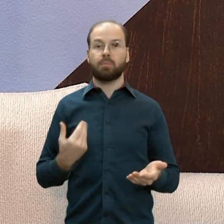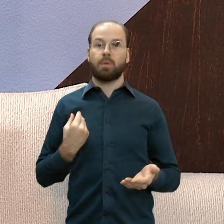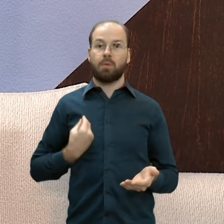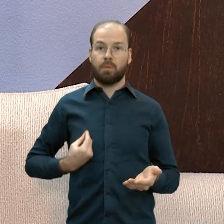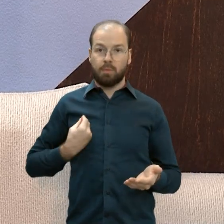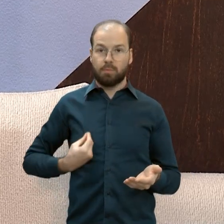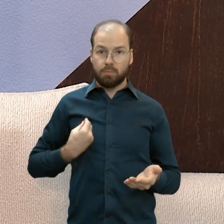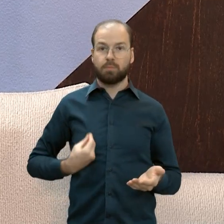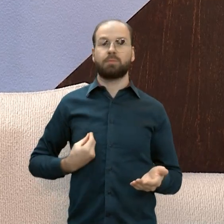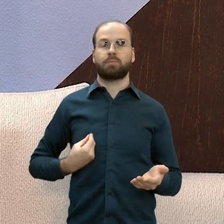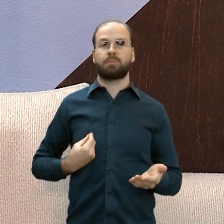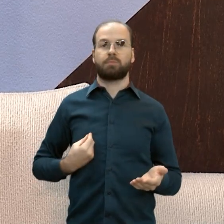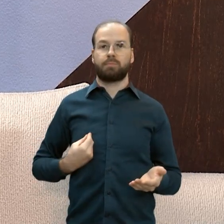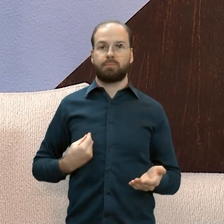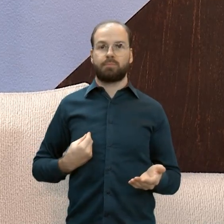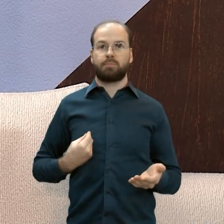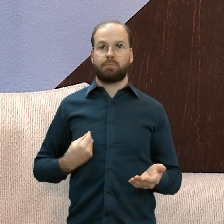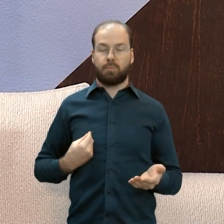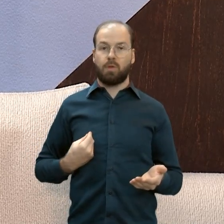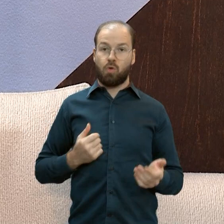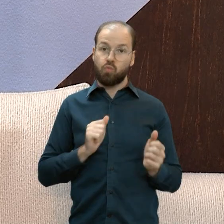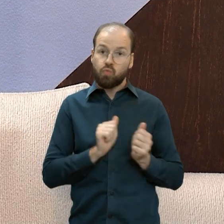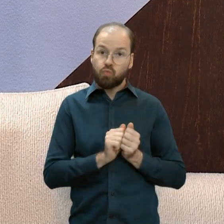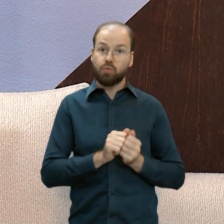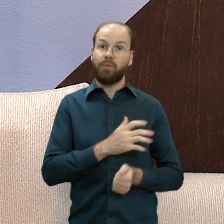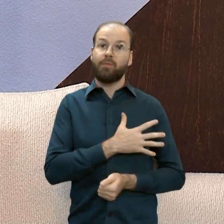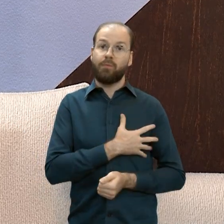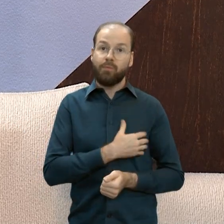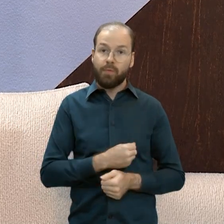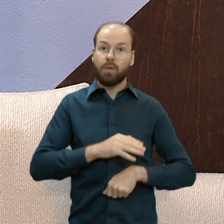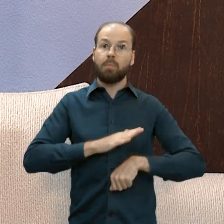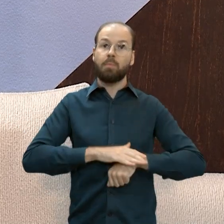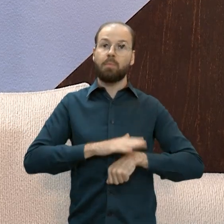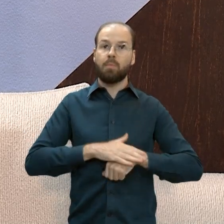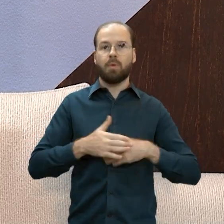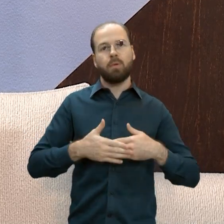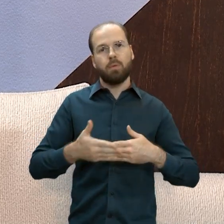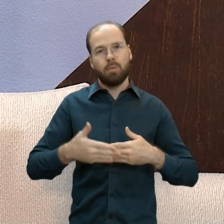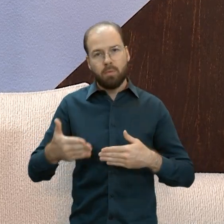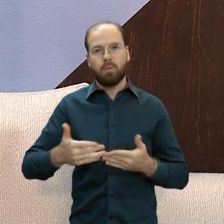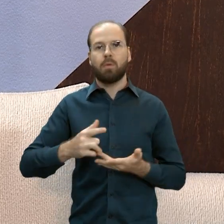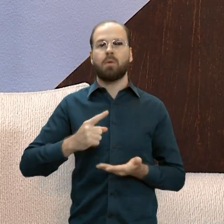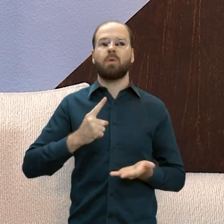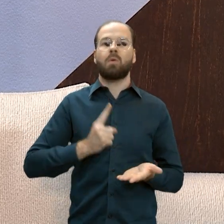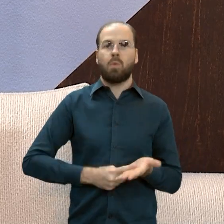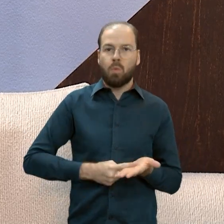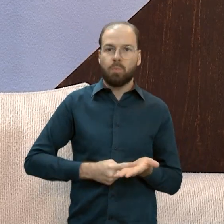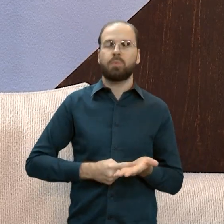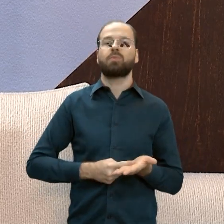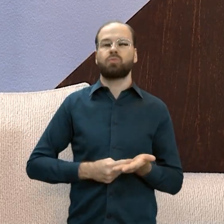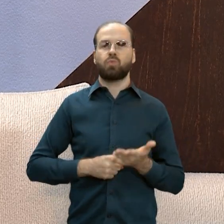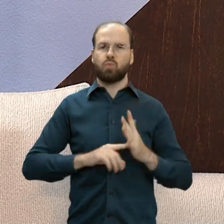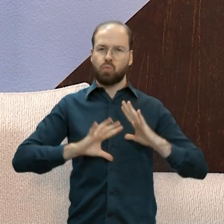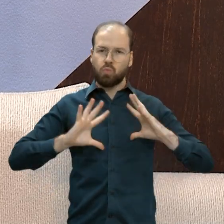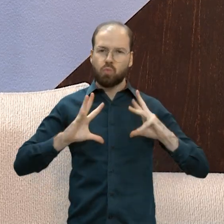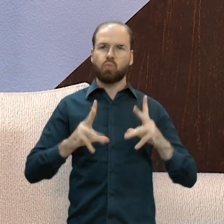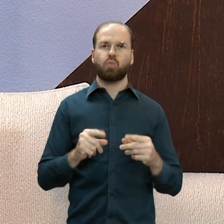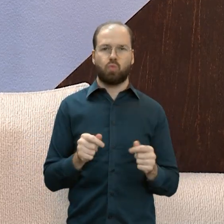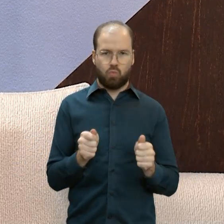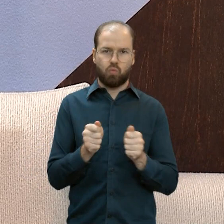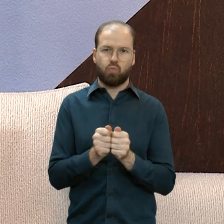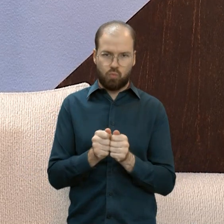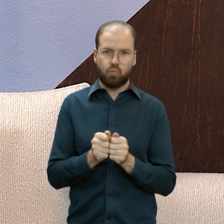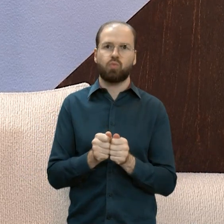com seus filhos momentos de inteireza, de comprometimento ali, né, todos juntos, isso